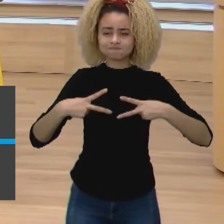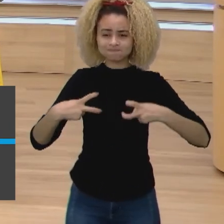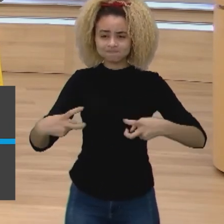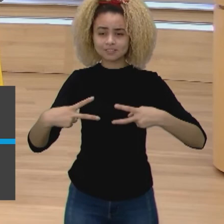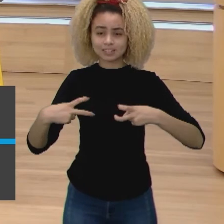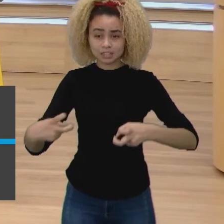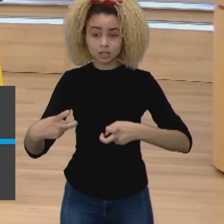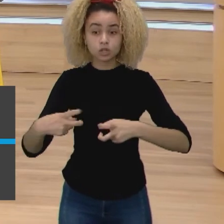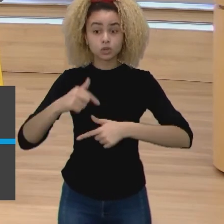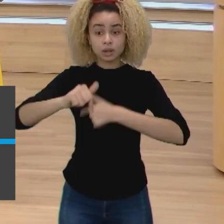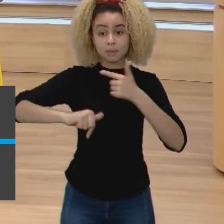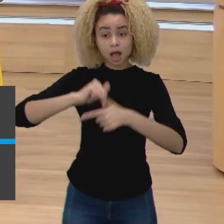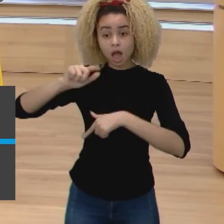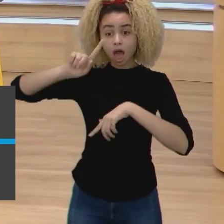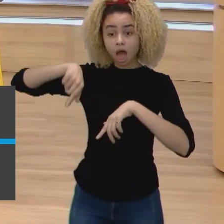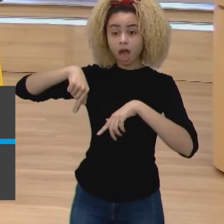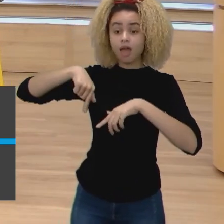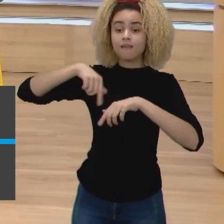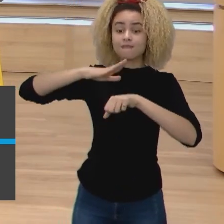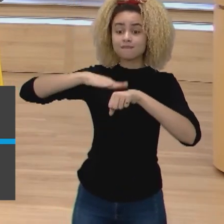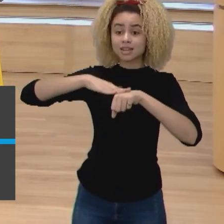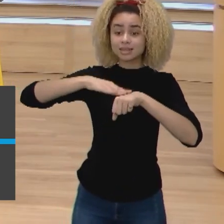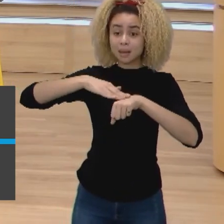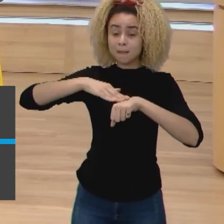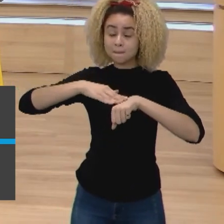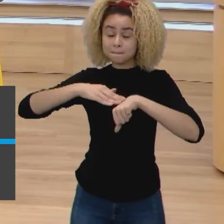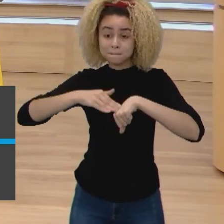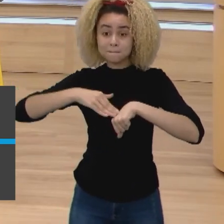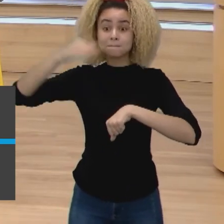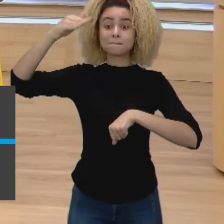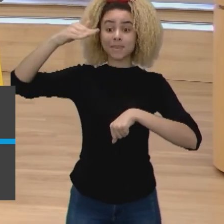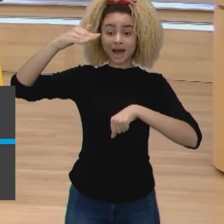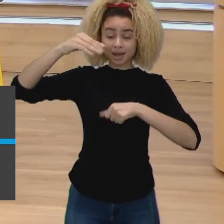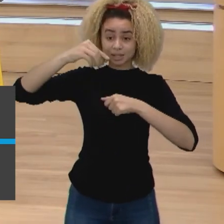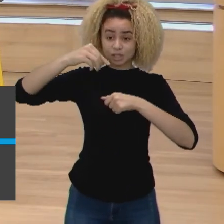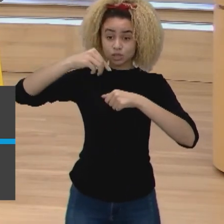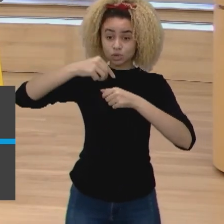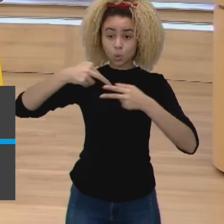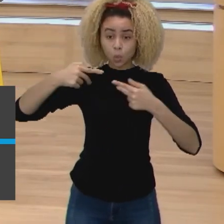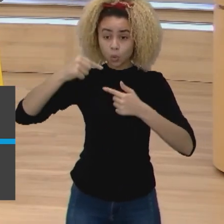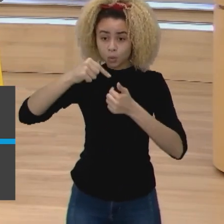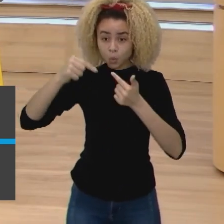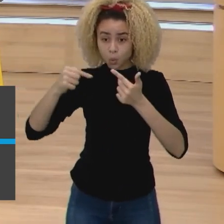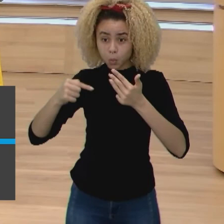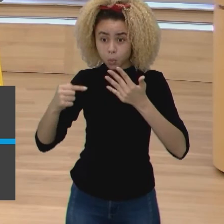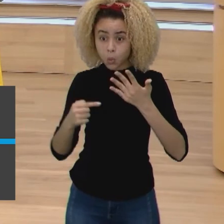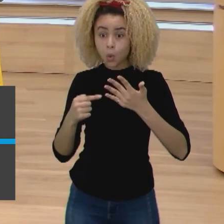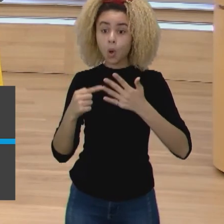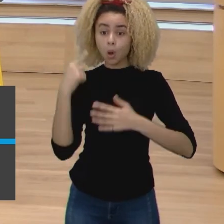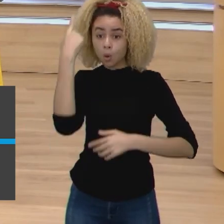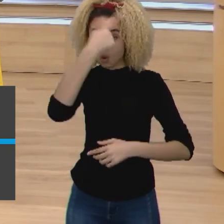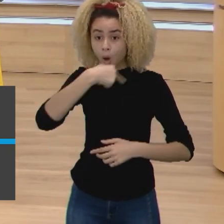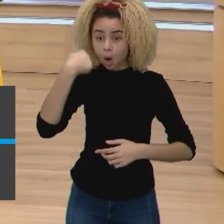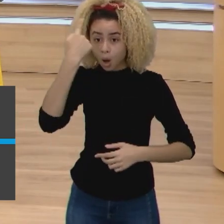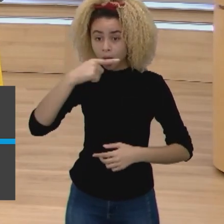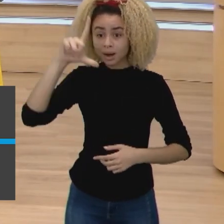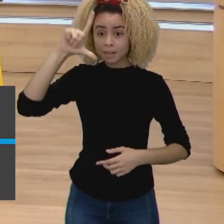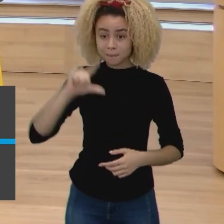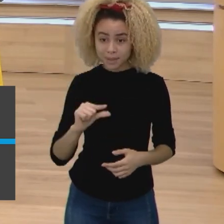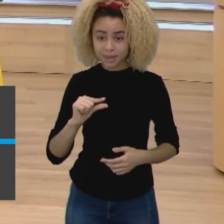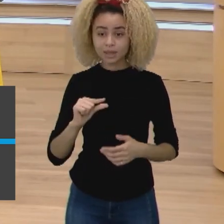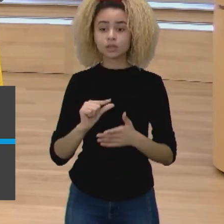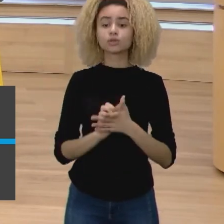teria a ver com produzir mais coisas em menos tempo. Com esse processo do toyotismo, tanto a mais-valia relativa